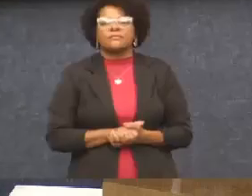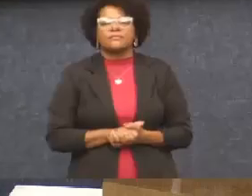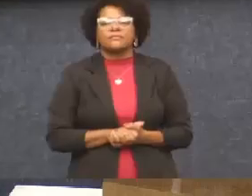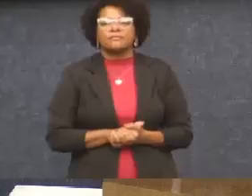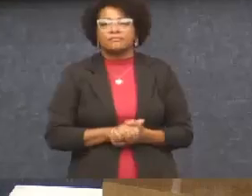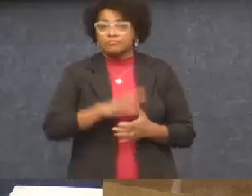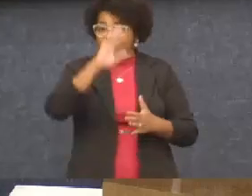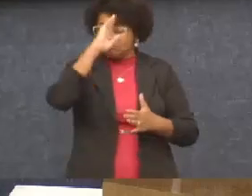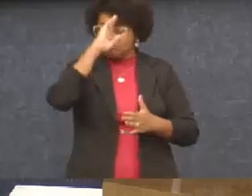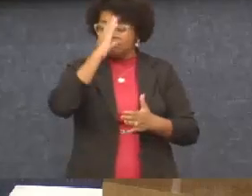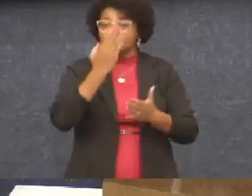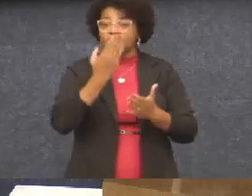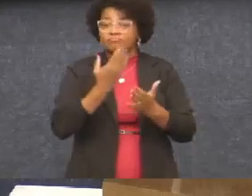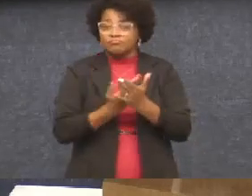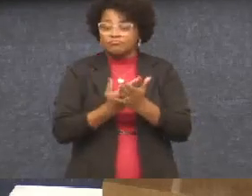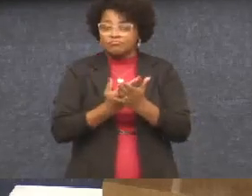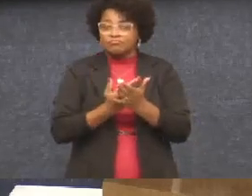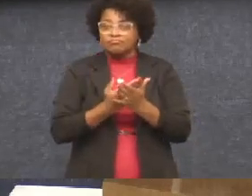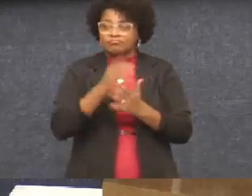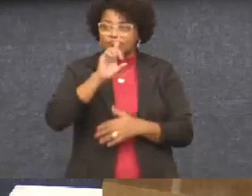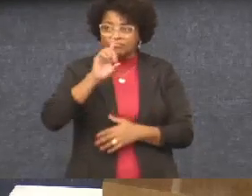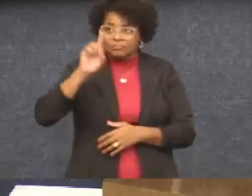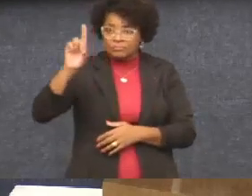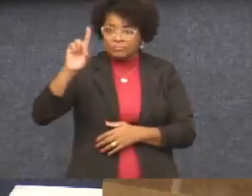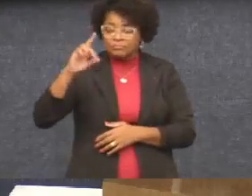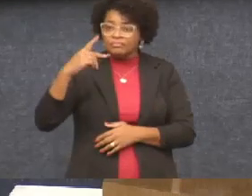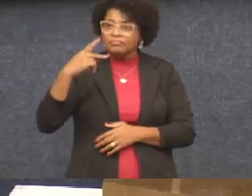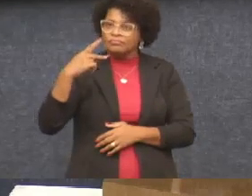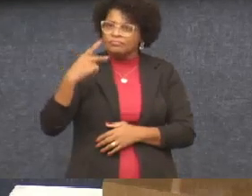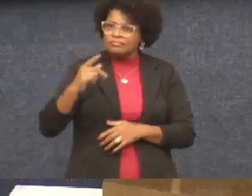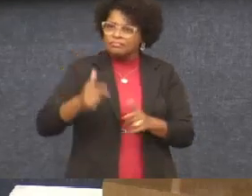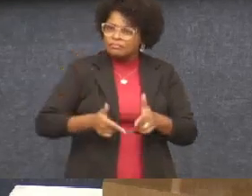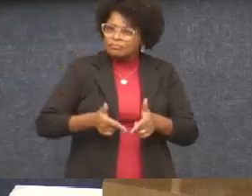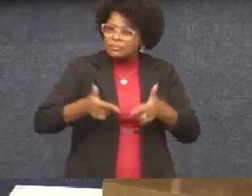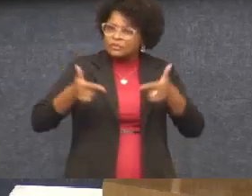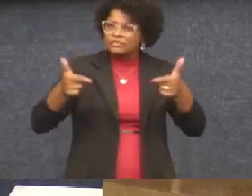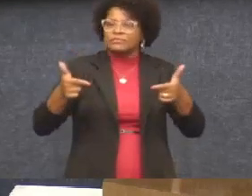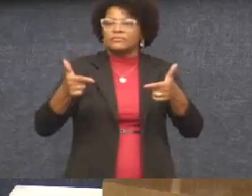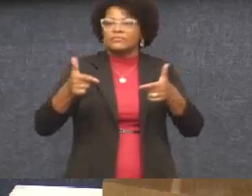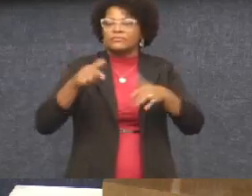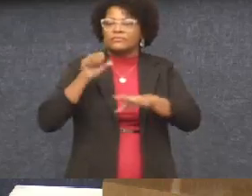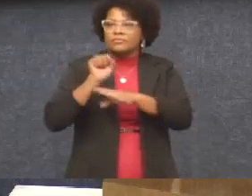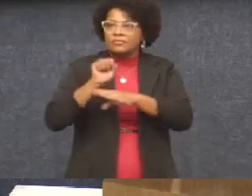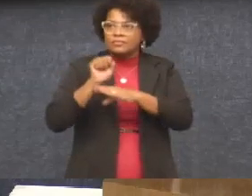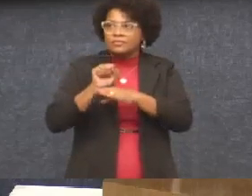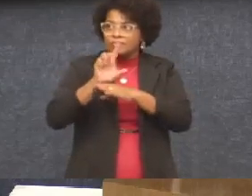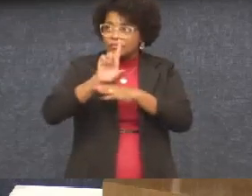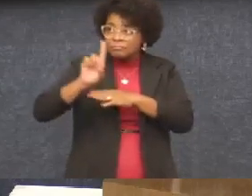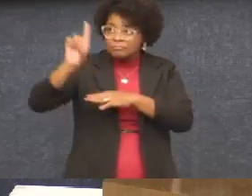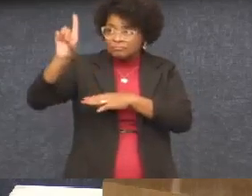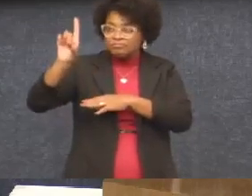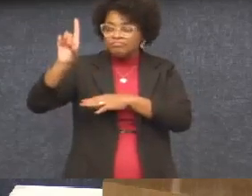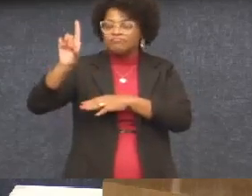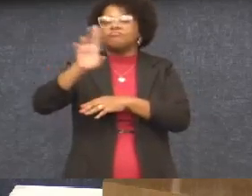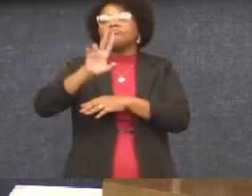Confia ao Senhor a tua sorte, espera nele, e ele agirá.